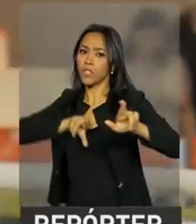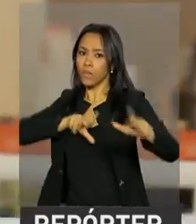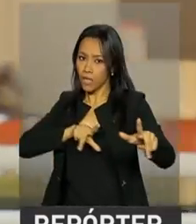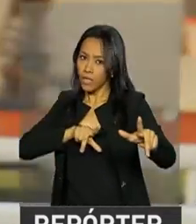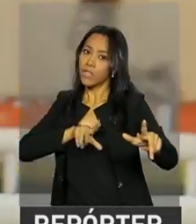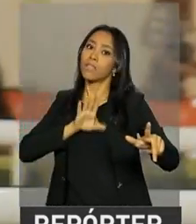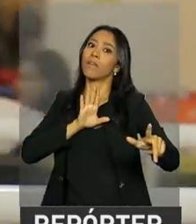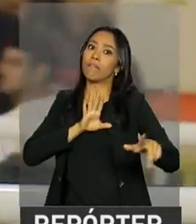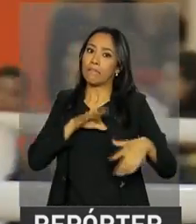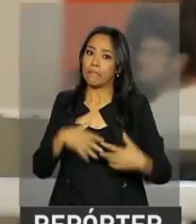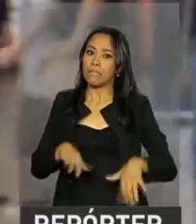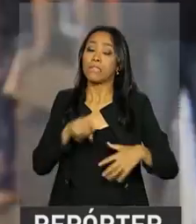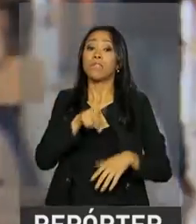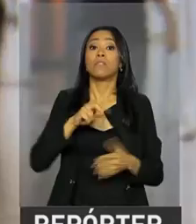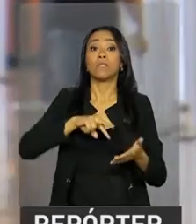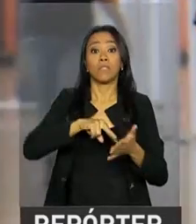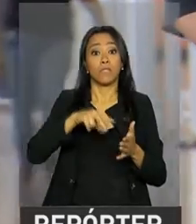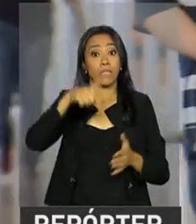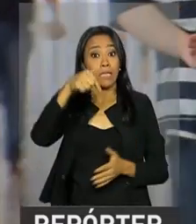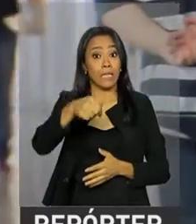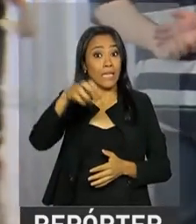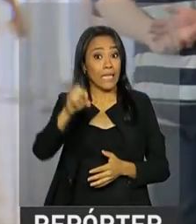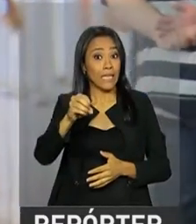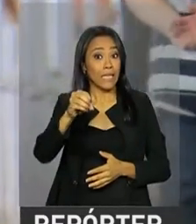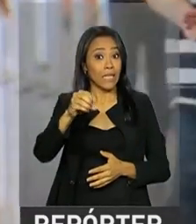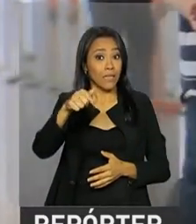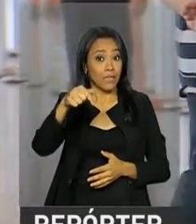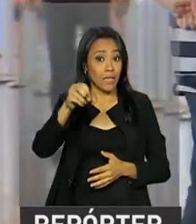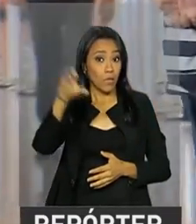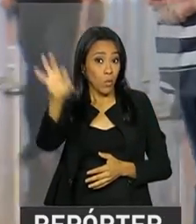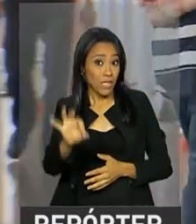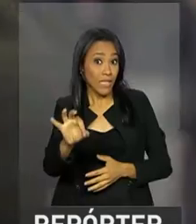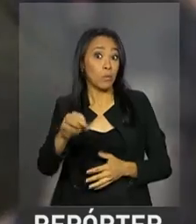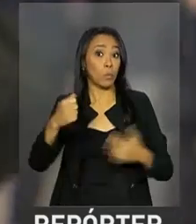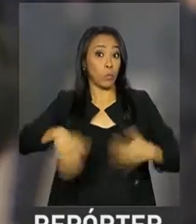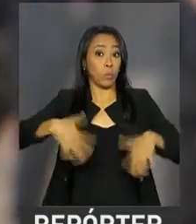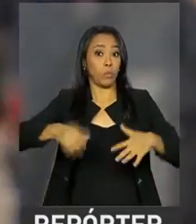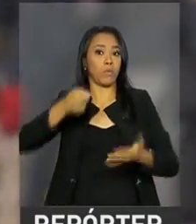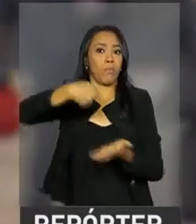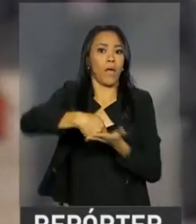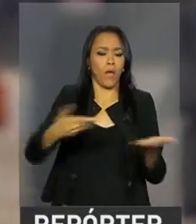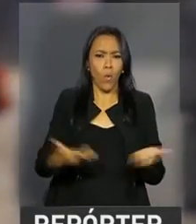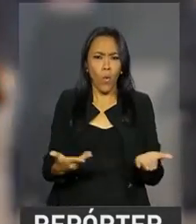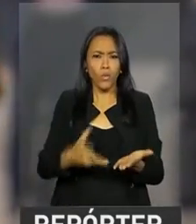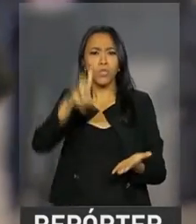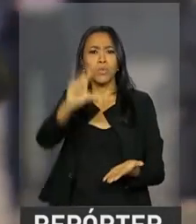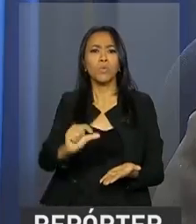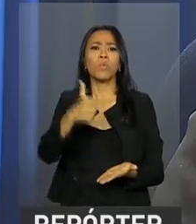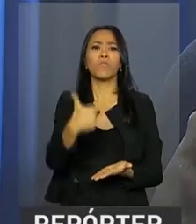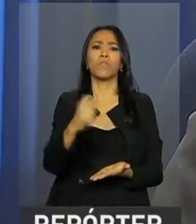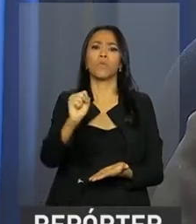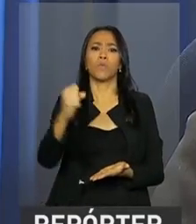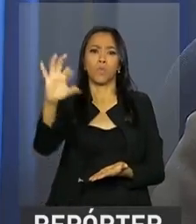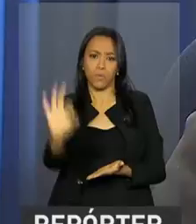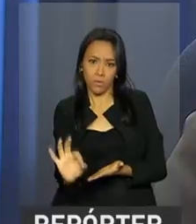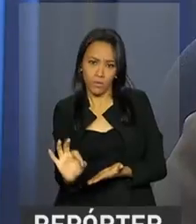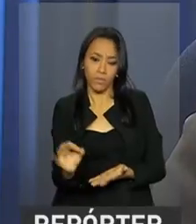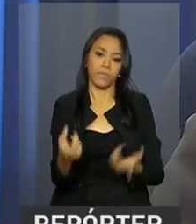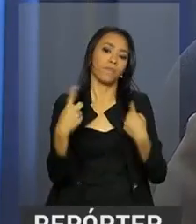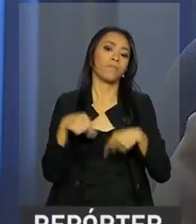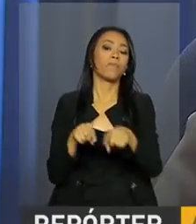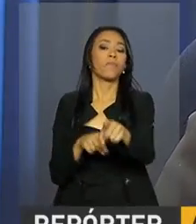por 70% do custo de uma ligação hoje esse percentual é de 28% impacta